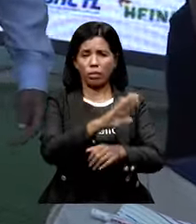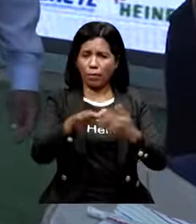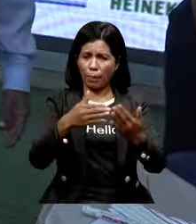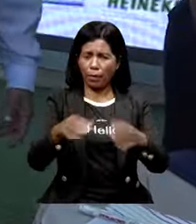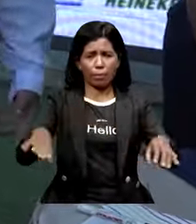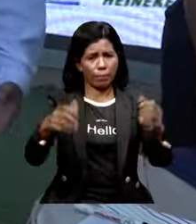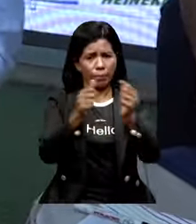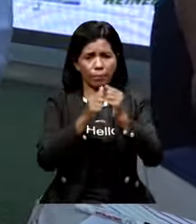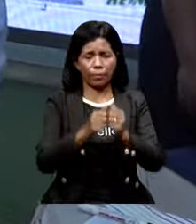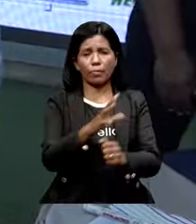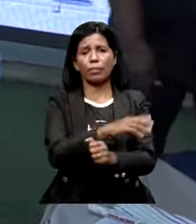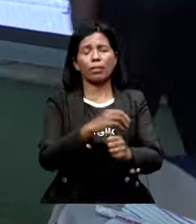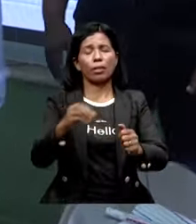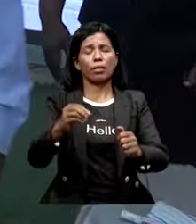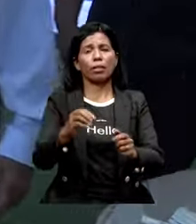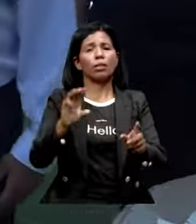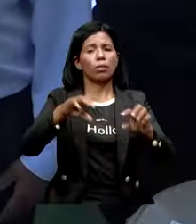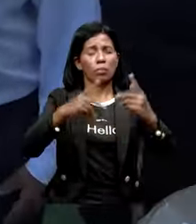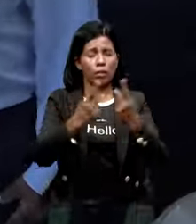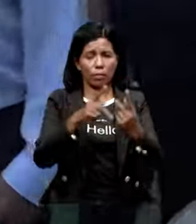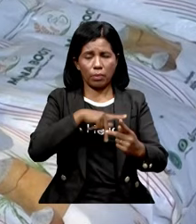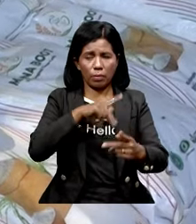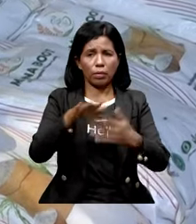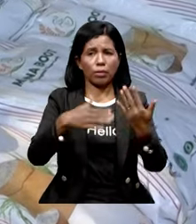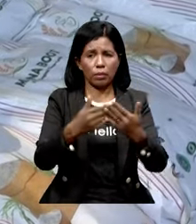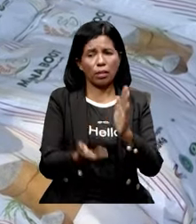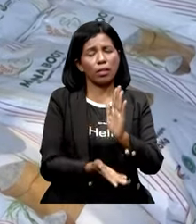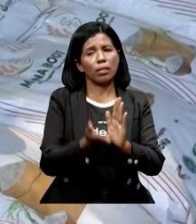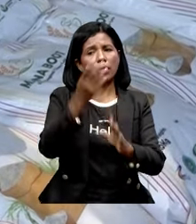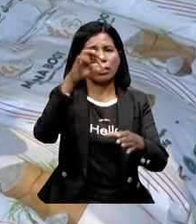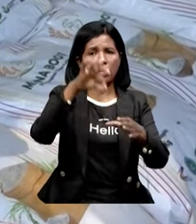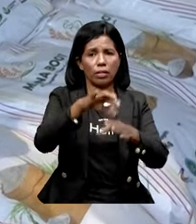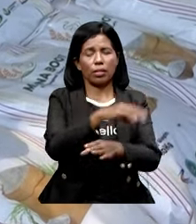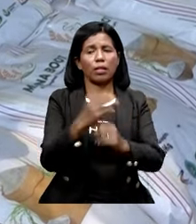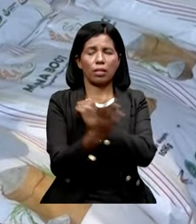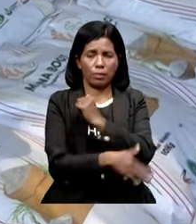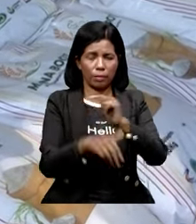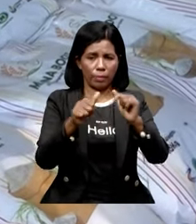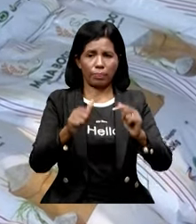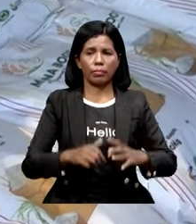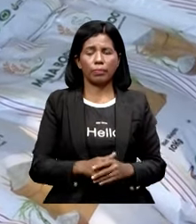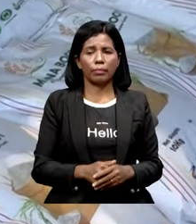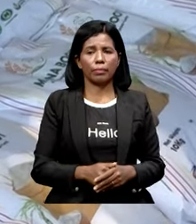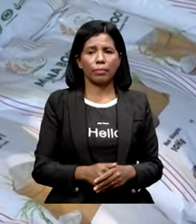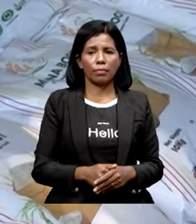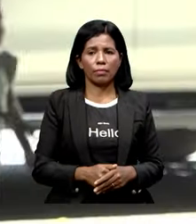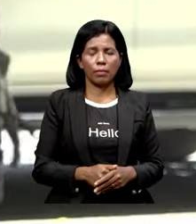do serviço uma caça mútuo com o setor privado Sira, o de Bele a ser produção e a relar. Senhor